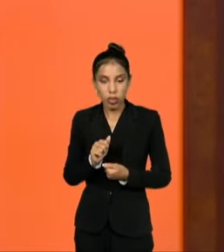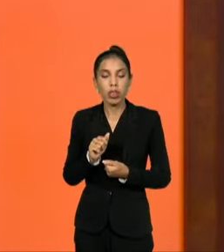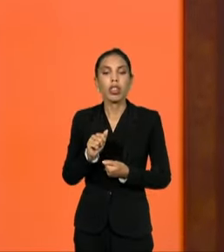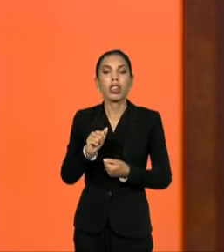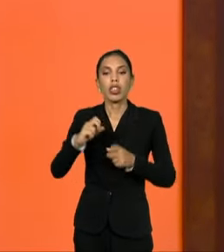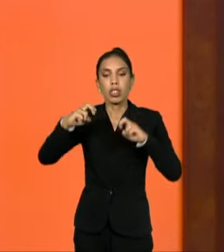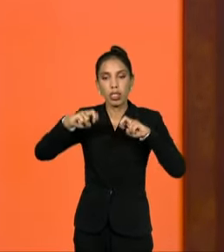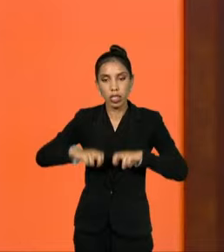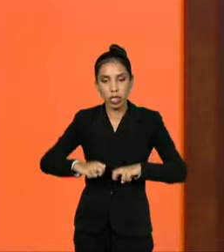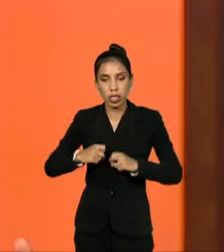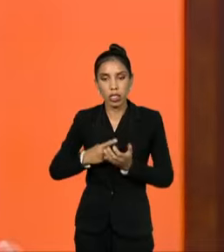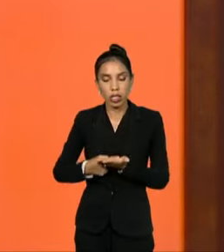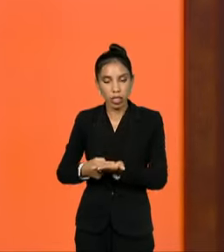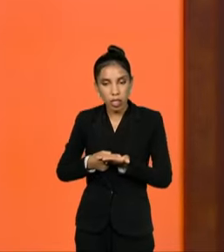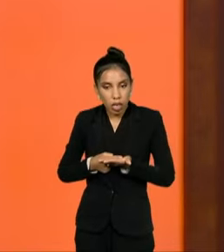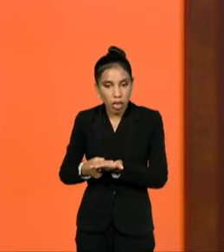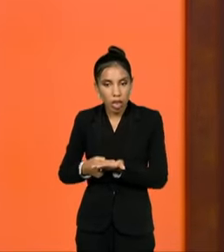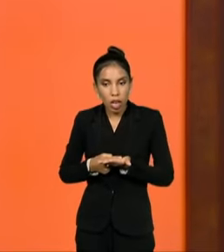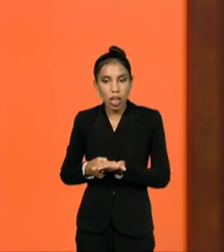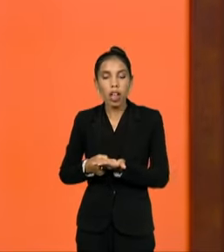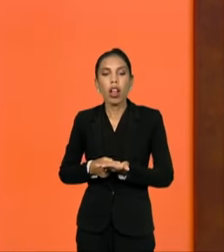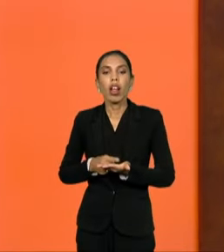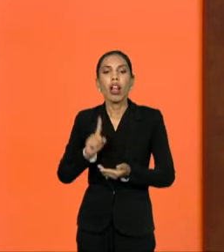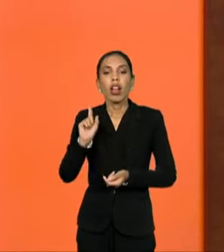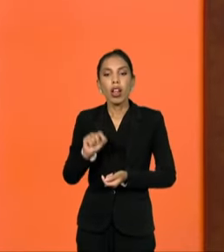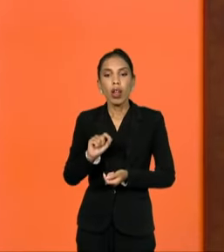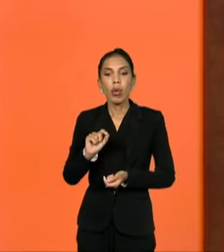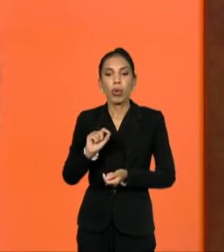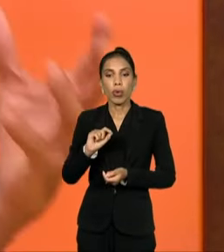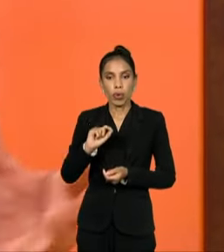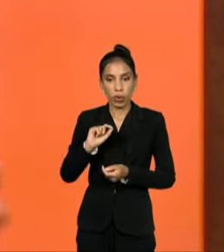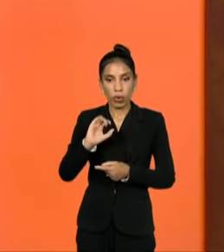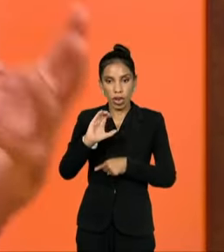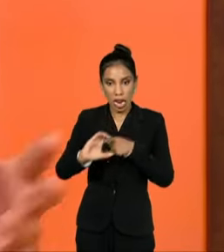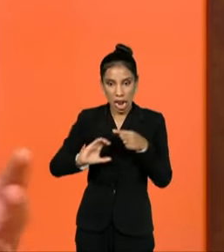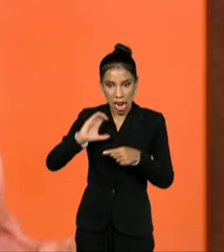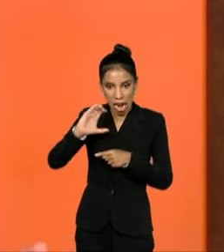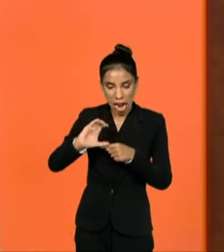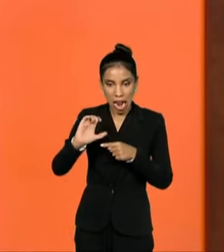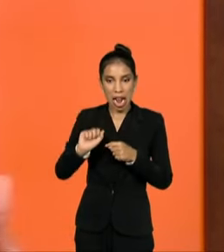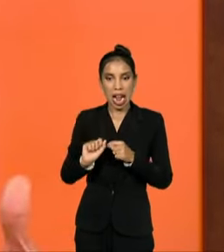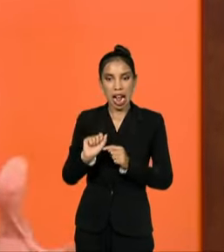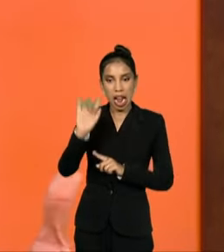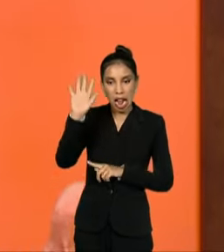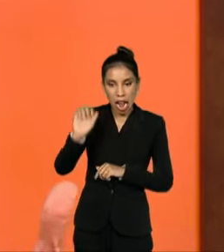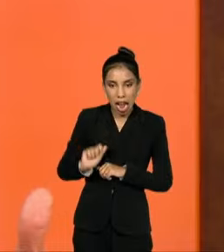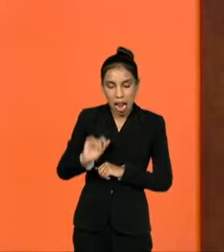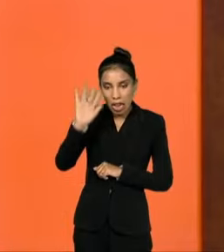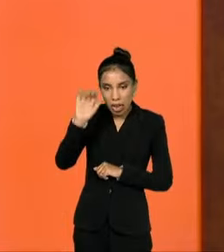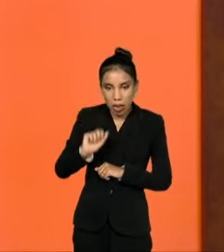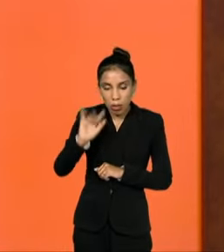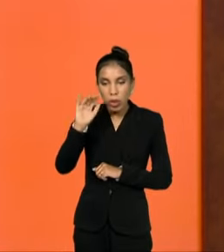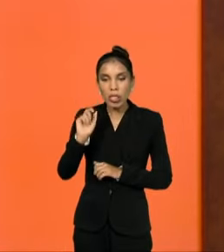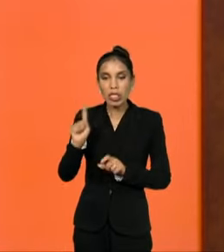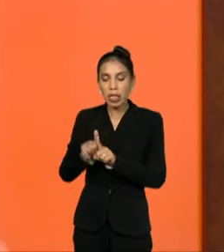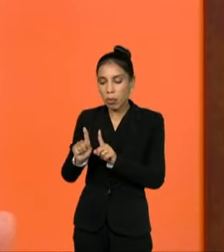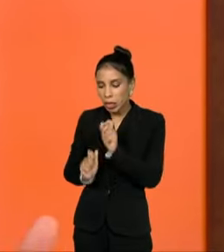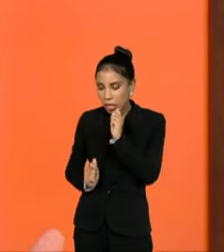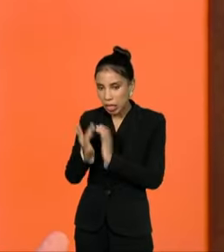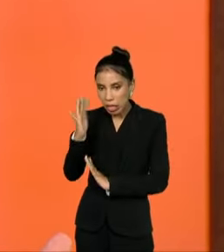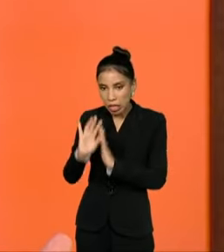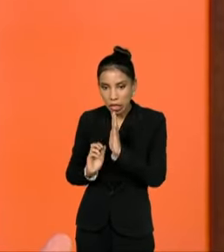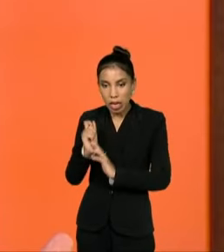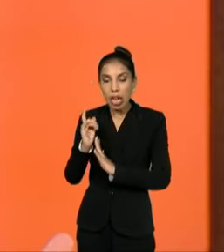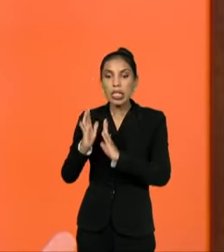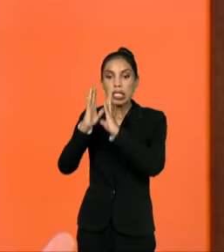e negociar essa redução de emissão de hidrocarboneto, de queima de combustível fóssil, a gente, em